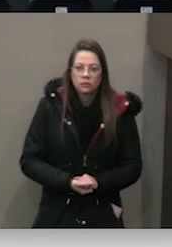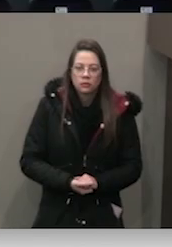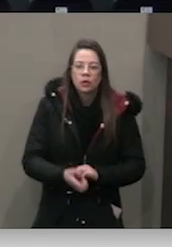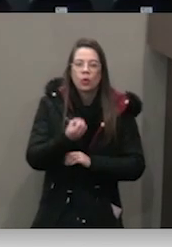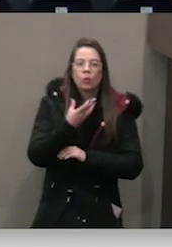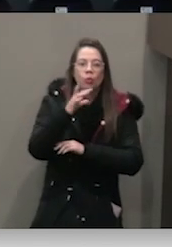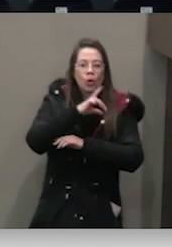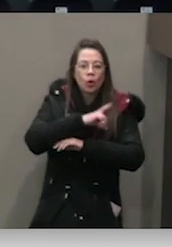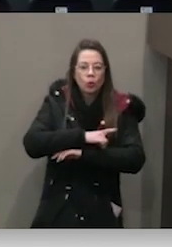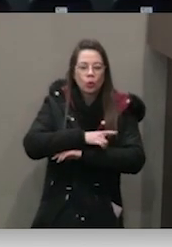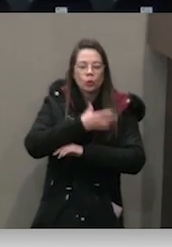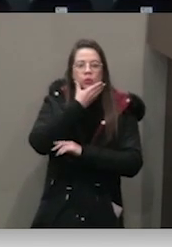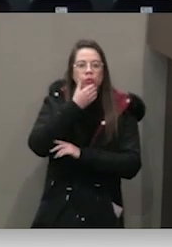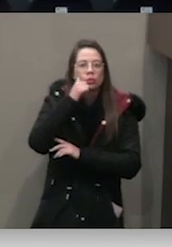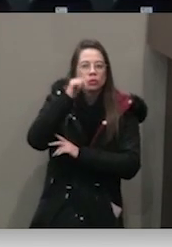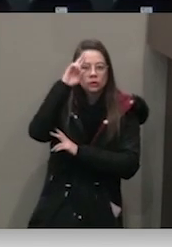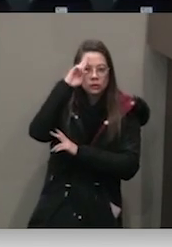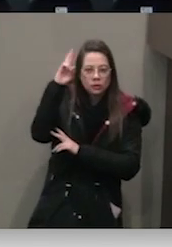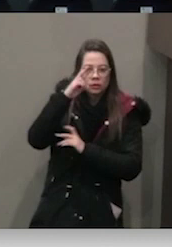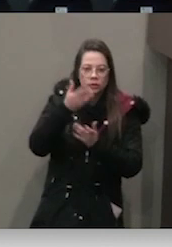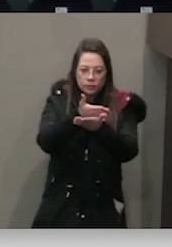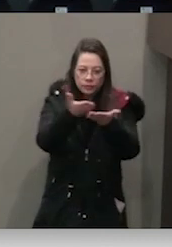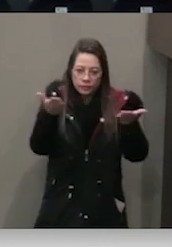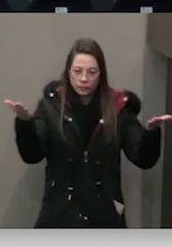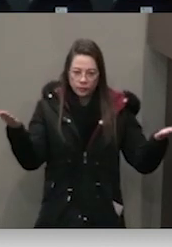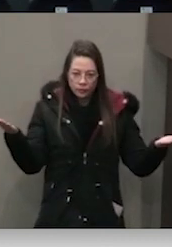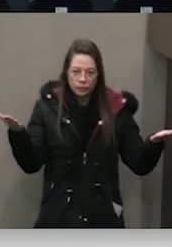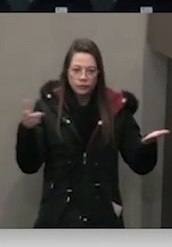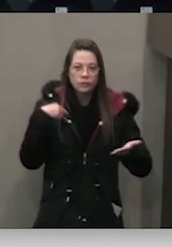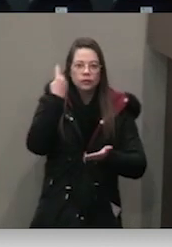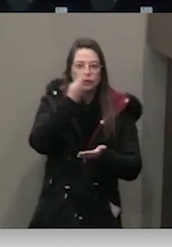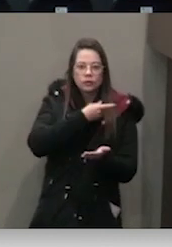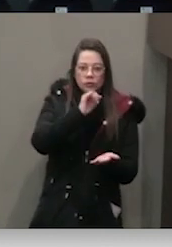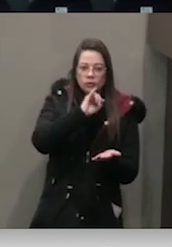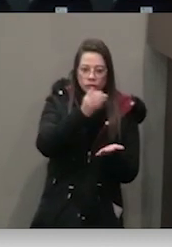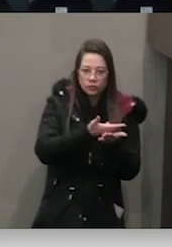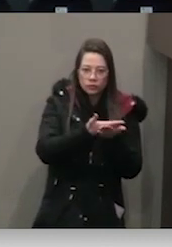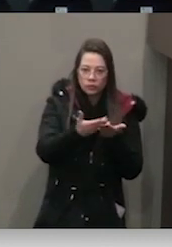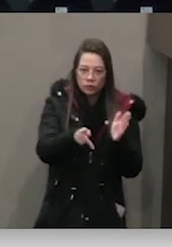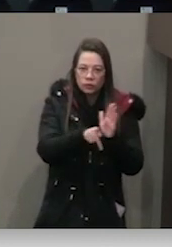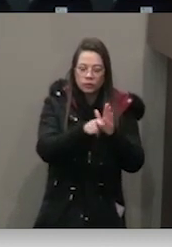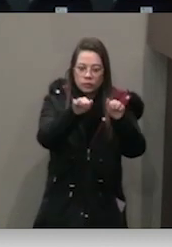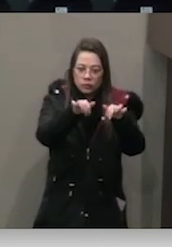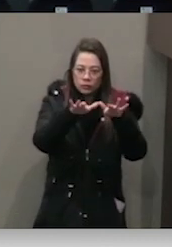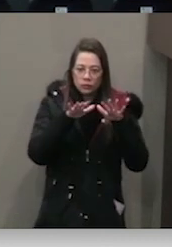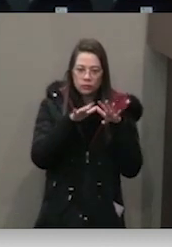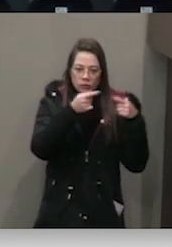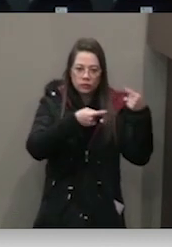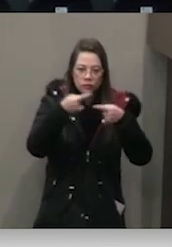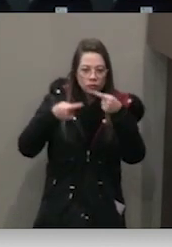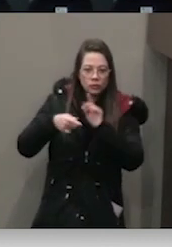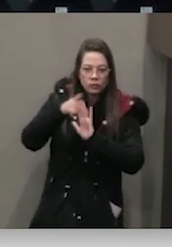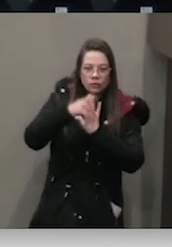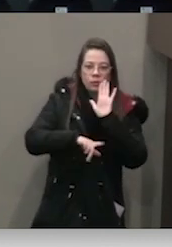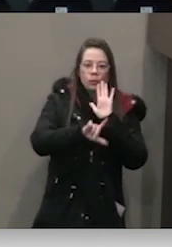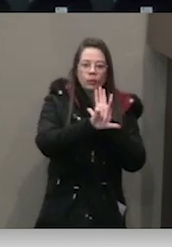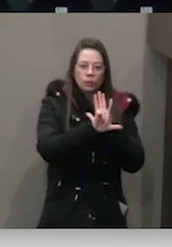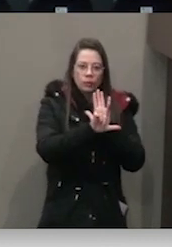Bom dia, senhoras e senhores. Damos início à audiência pública para o debate sobre o projeto de